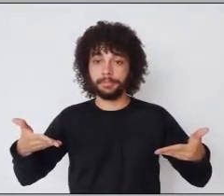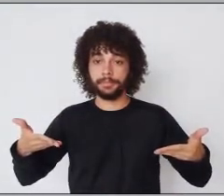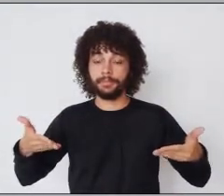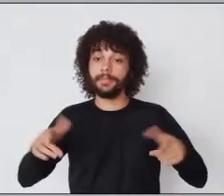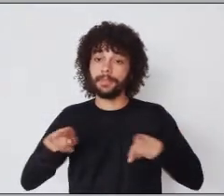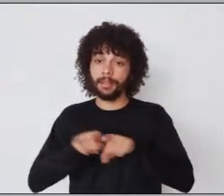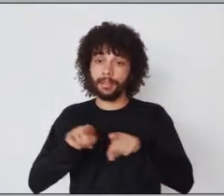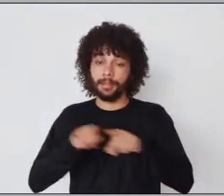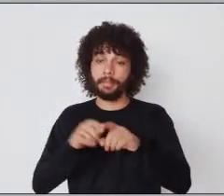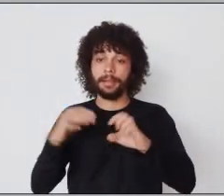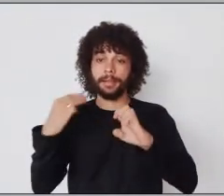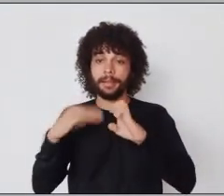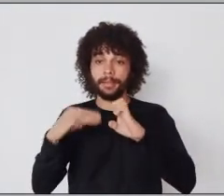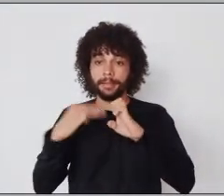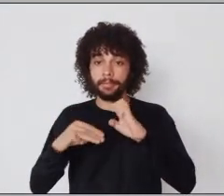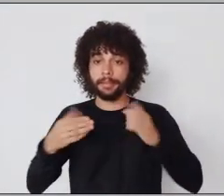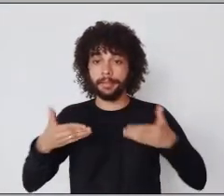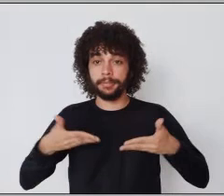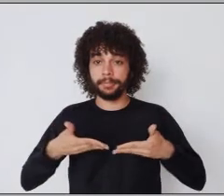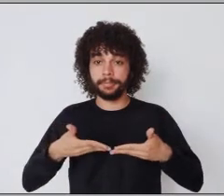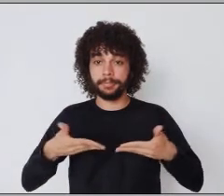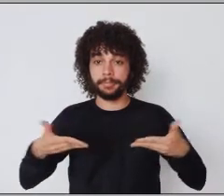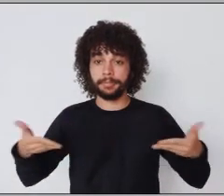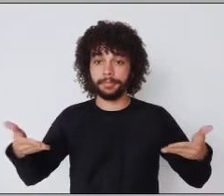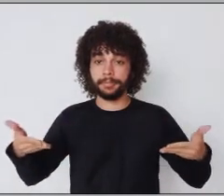91-DDD-2101-5945, o nosso e-mail